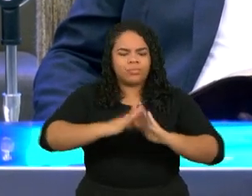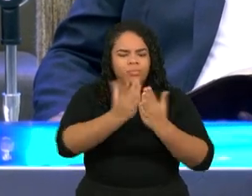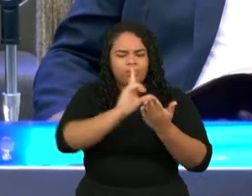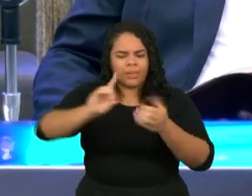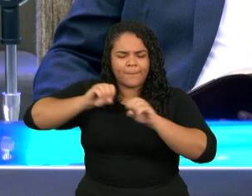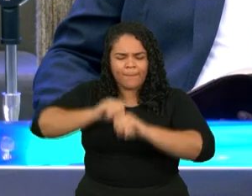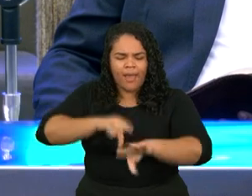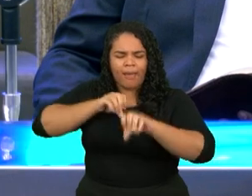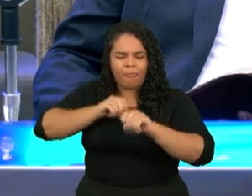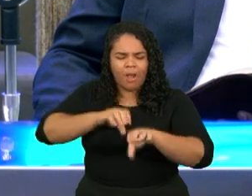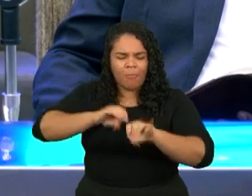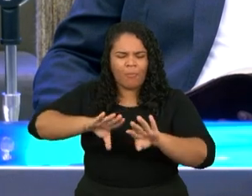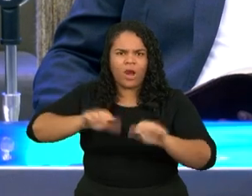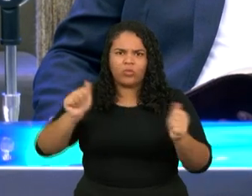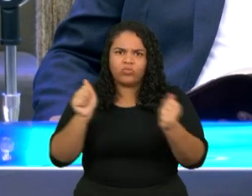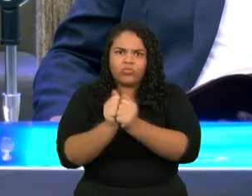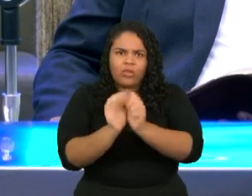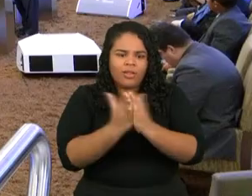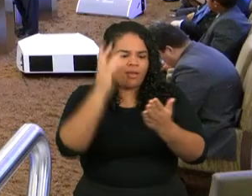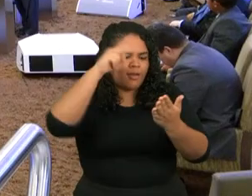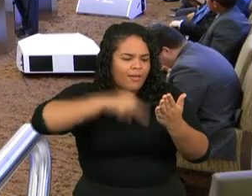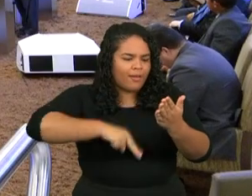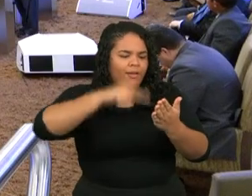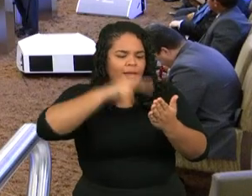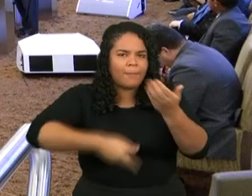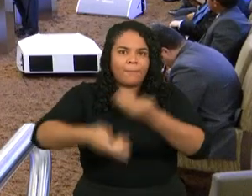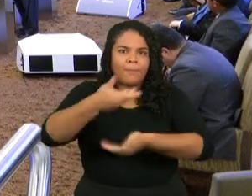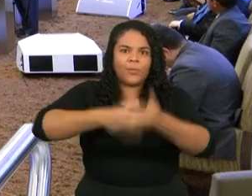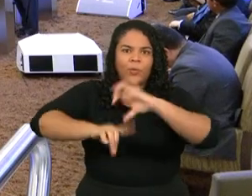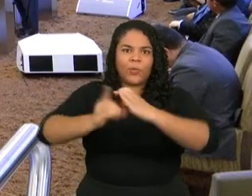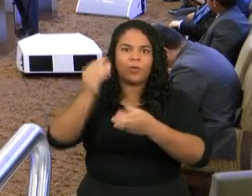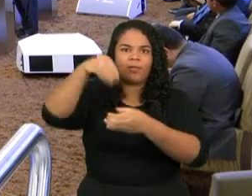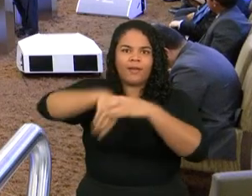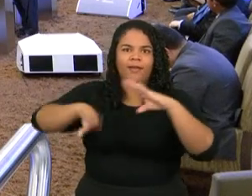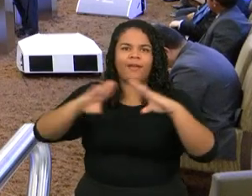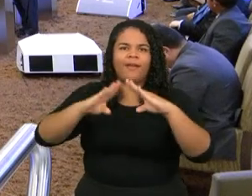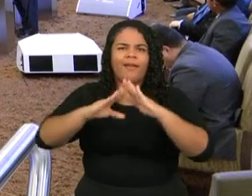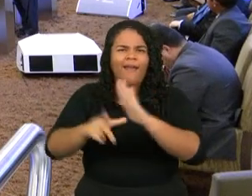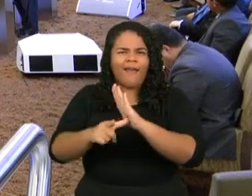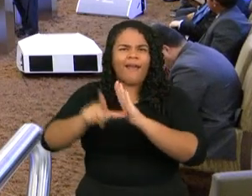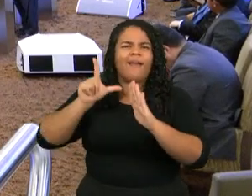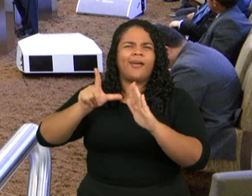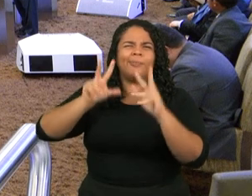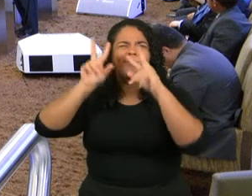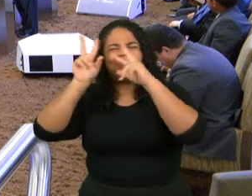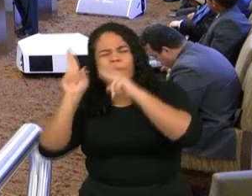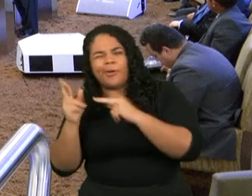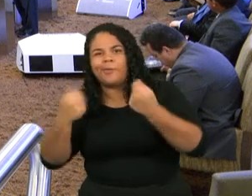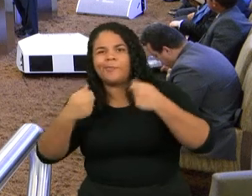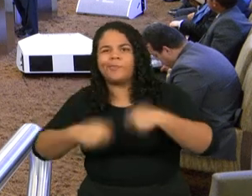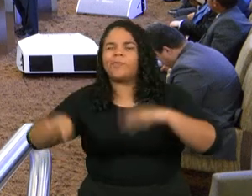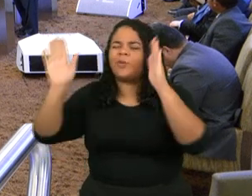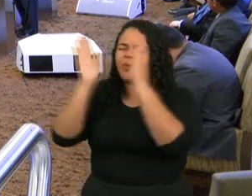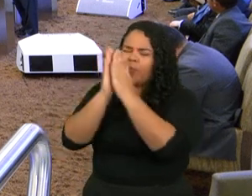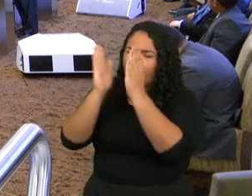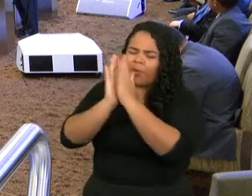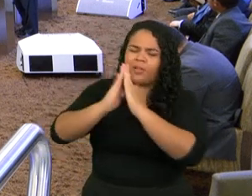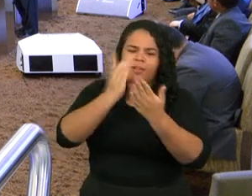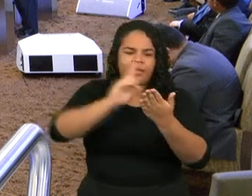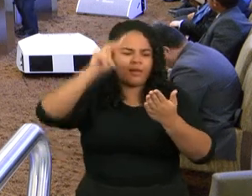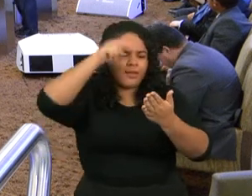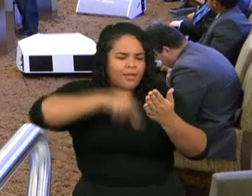com os teus filhos faz o culto doméstico antes eles dormirem Leia a Bíblia ora com eles